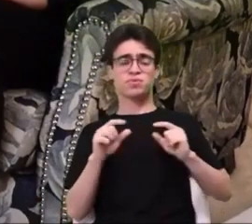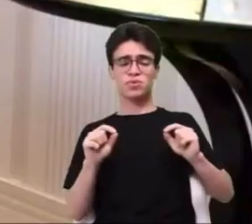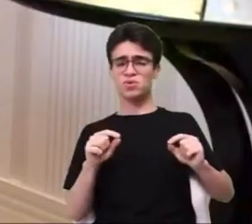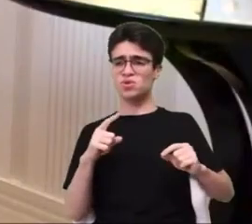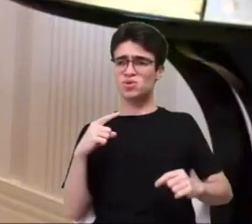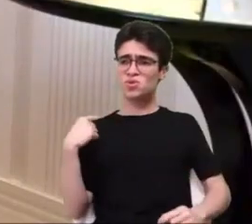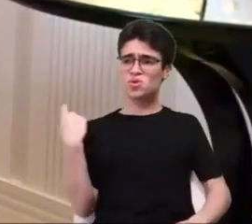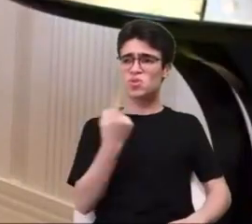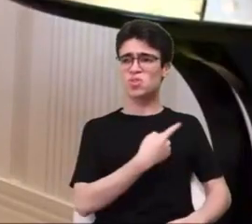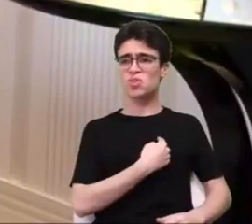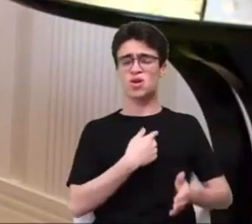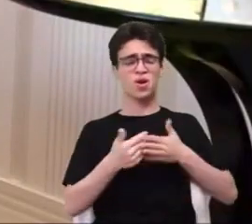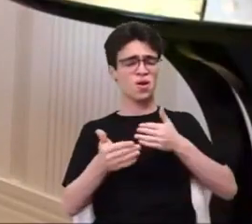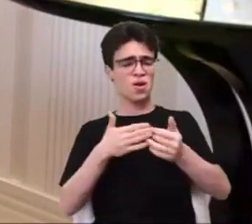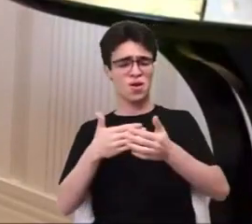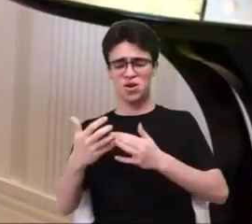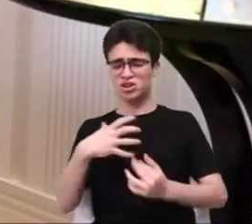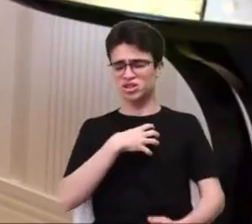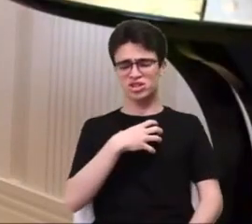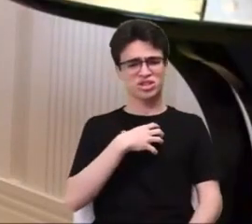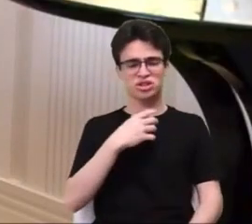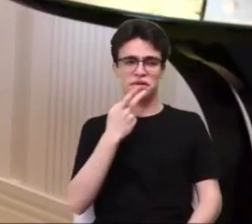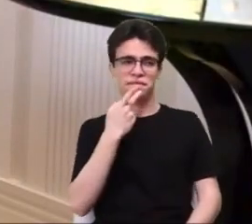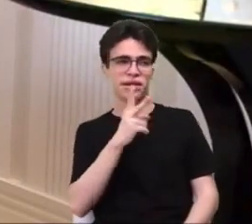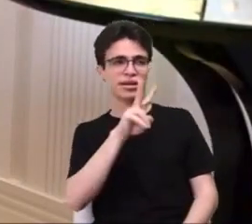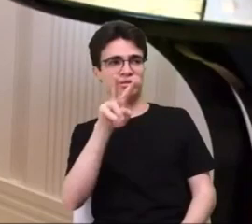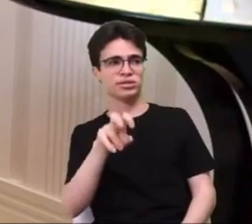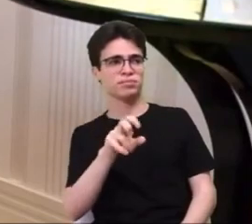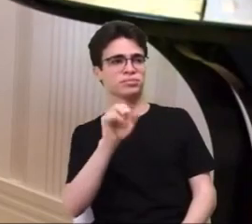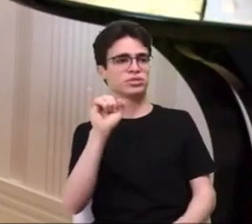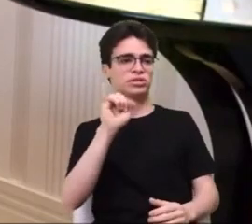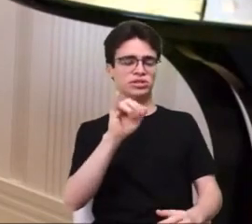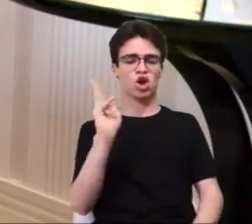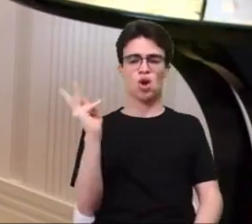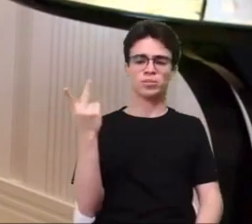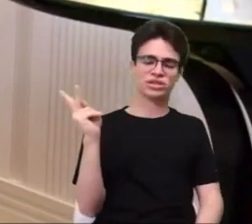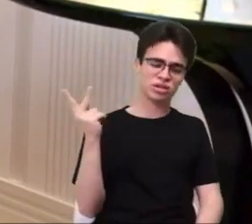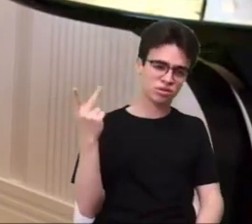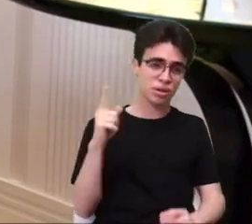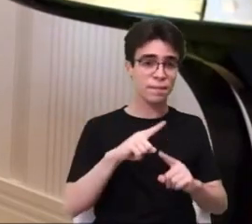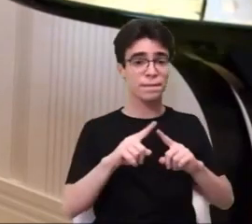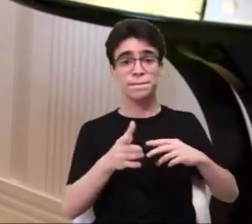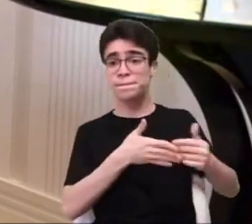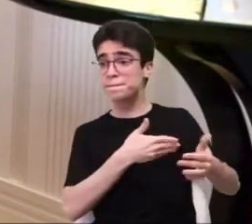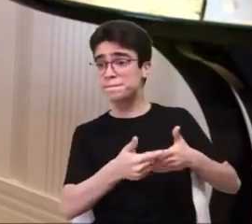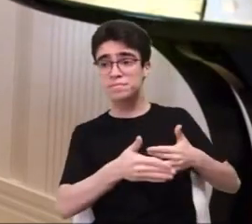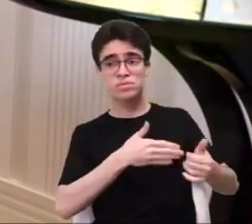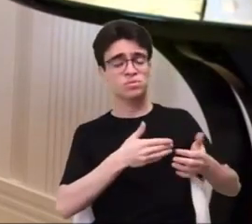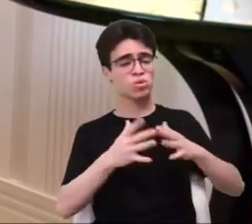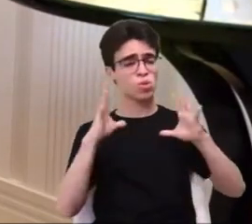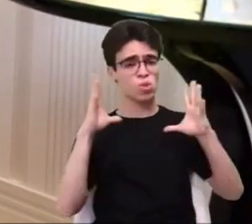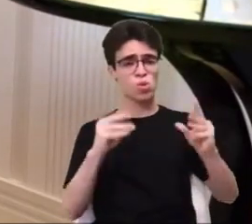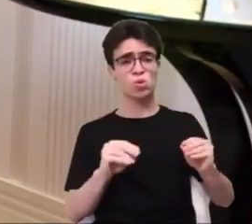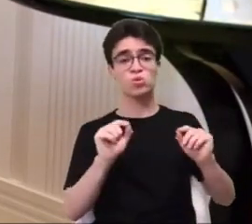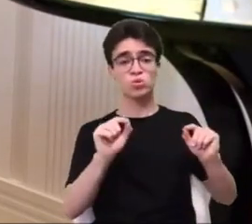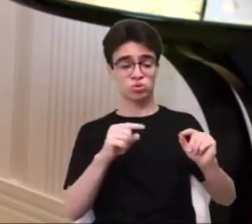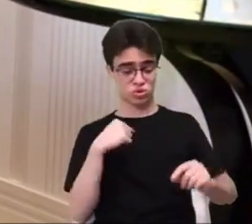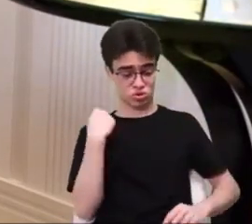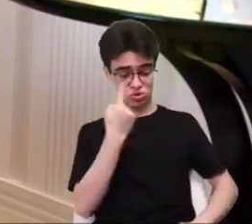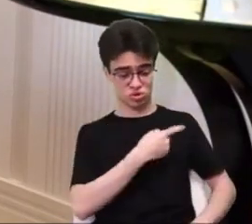não importa qual seja a questão, não estou falando de homossexualismo, estou falando de qualquer questão,